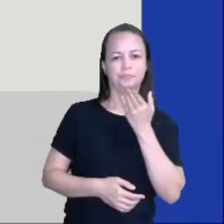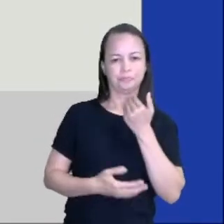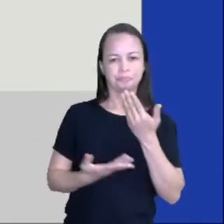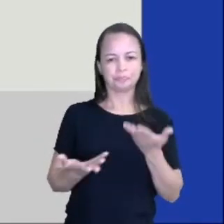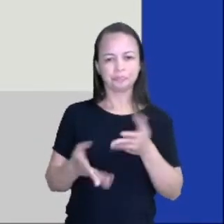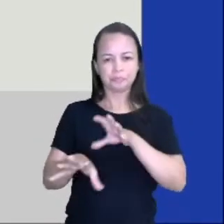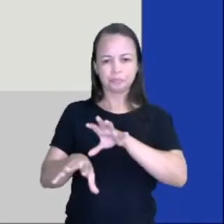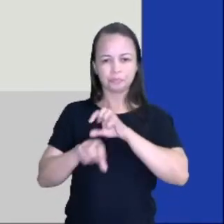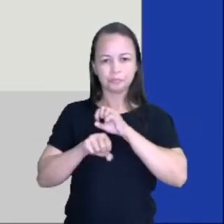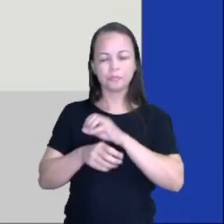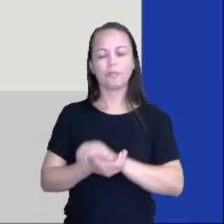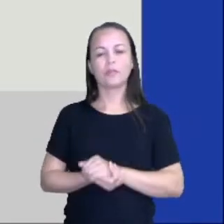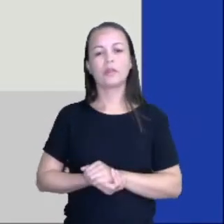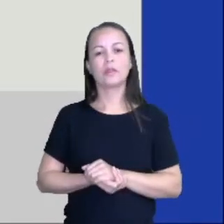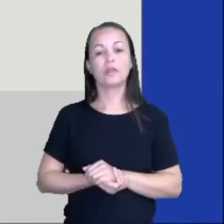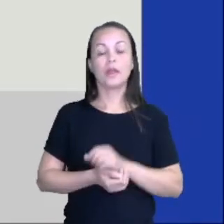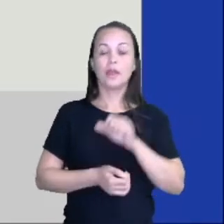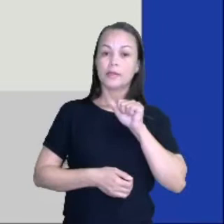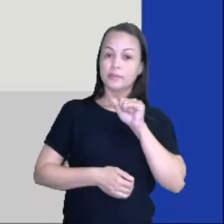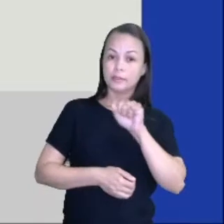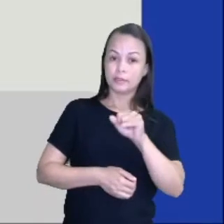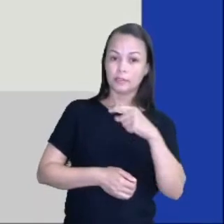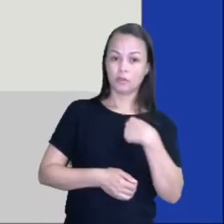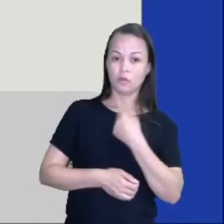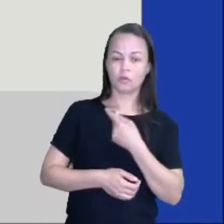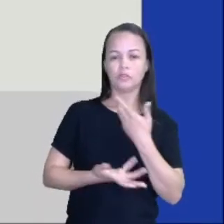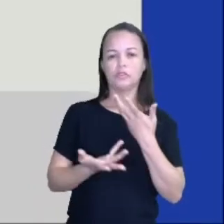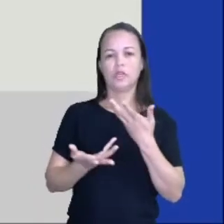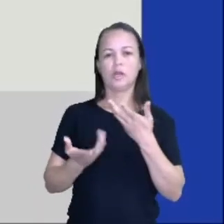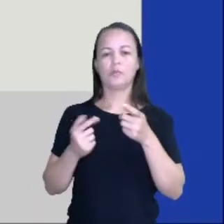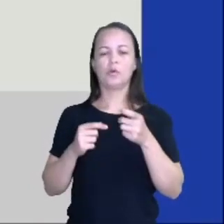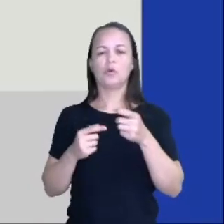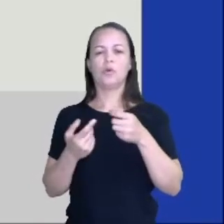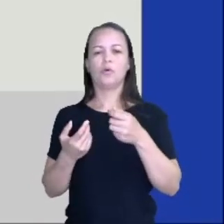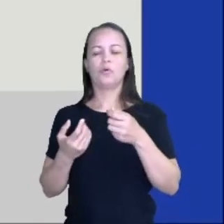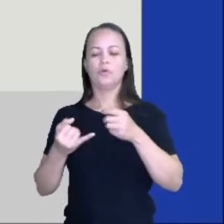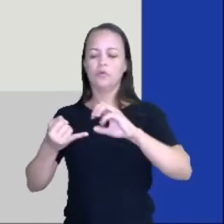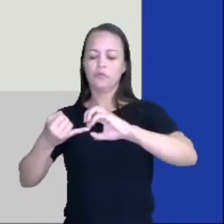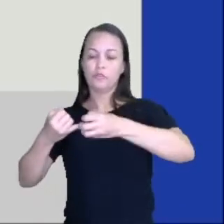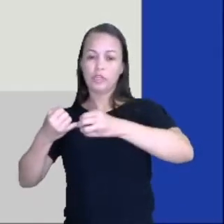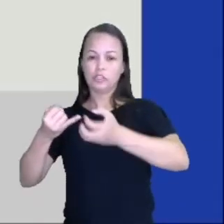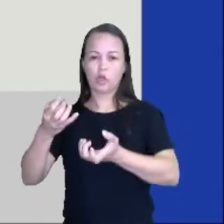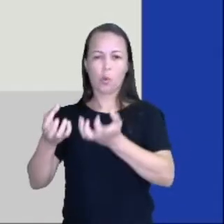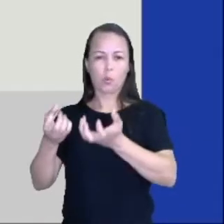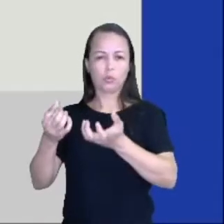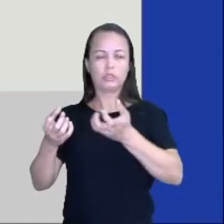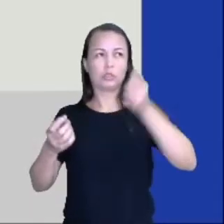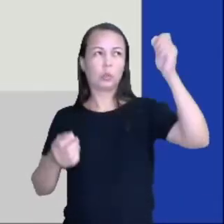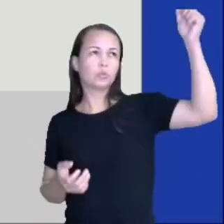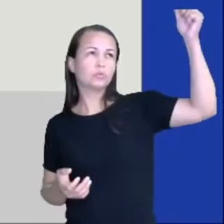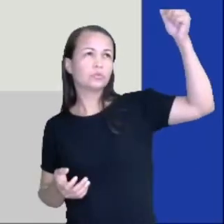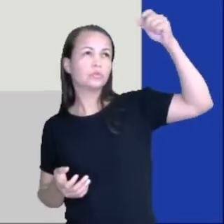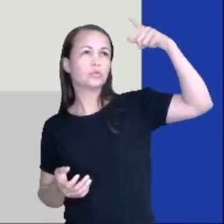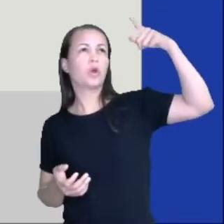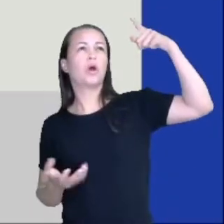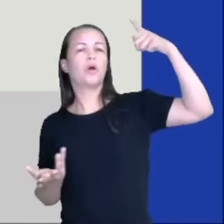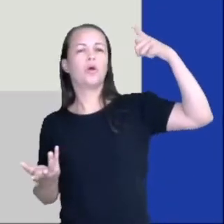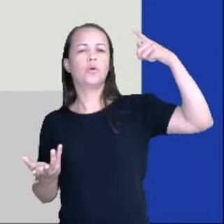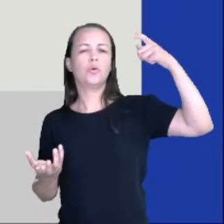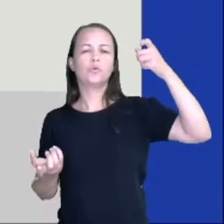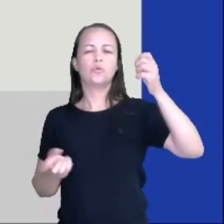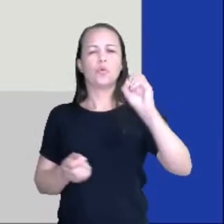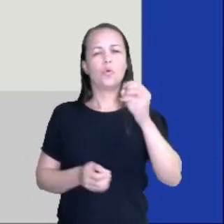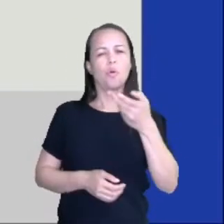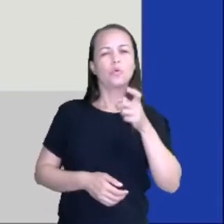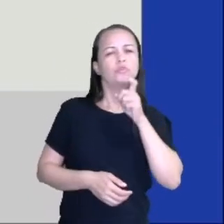a gente deixar esse feijão cozido no sol, na geladeira ou no